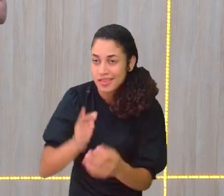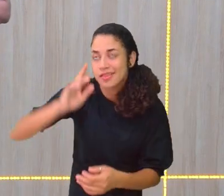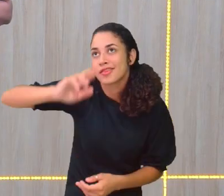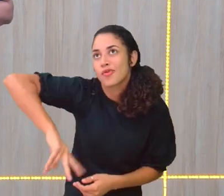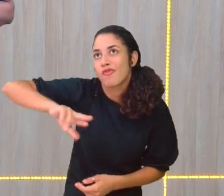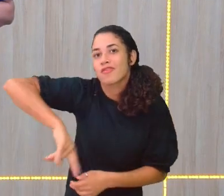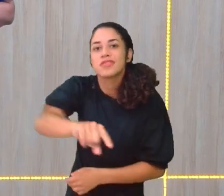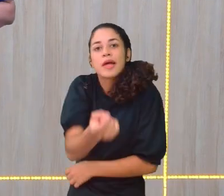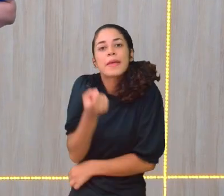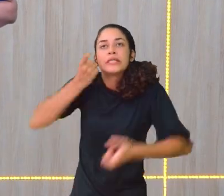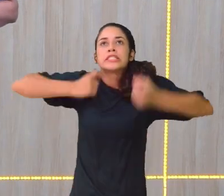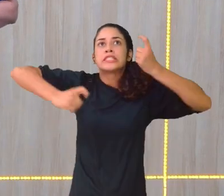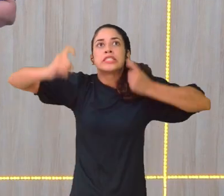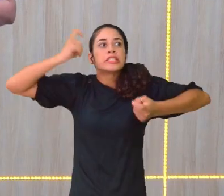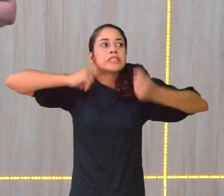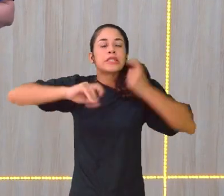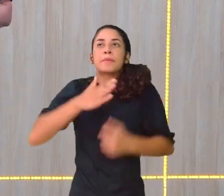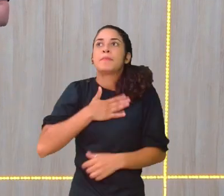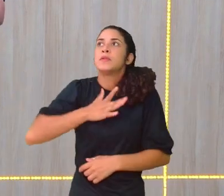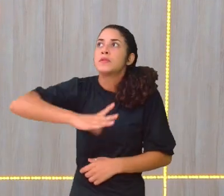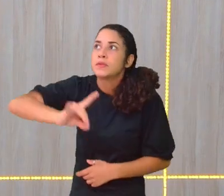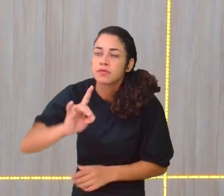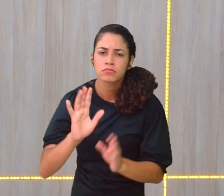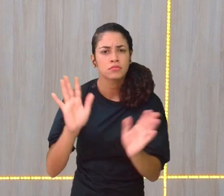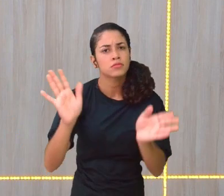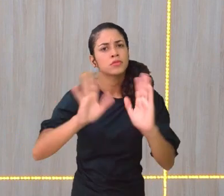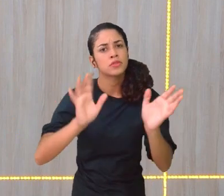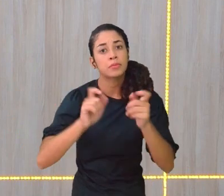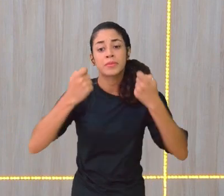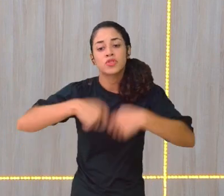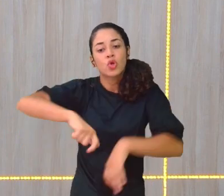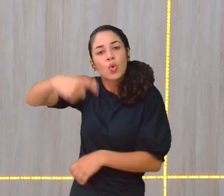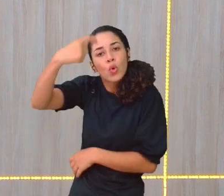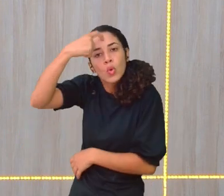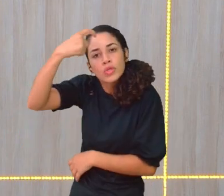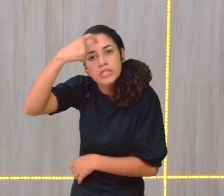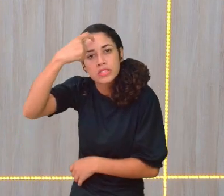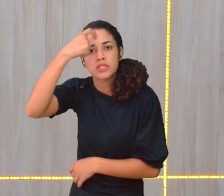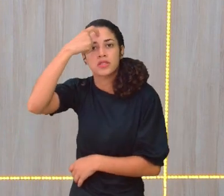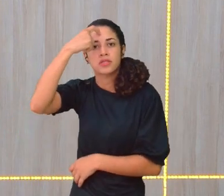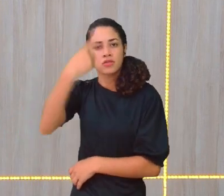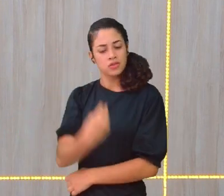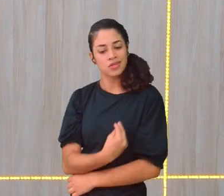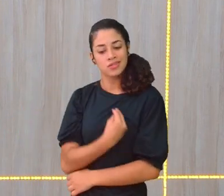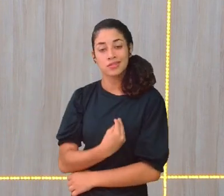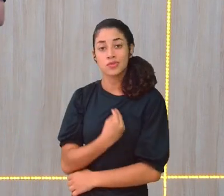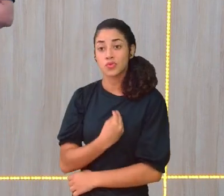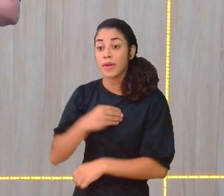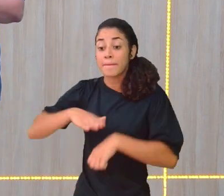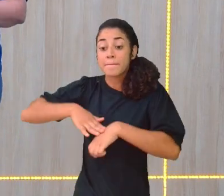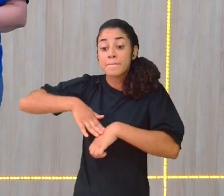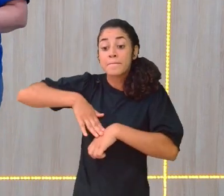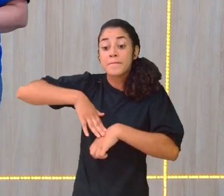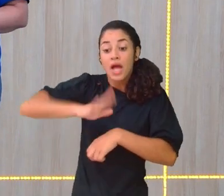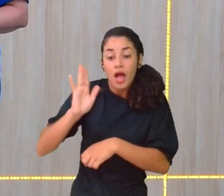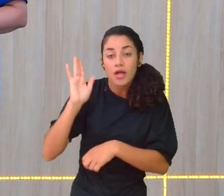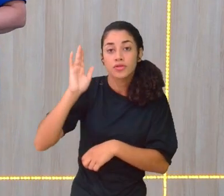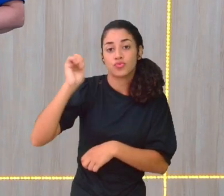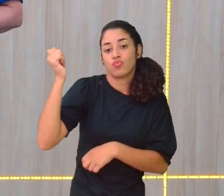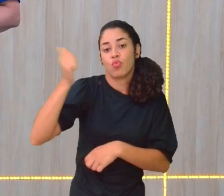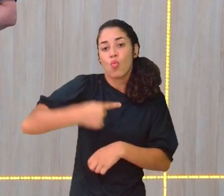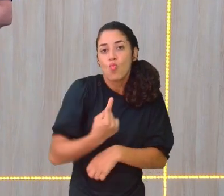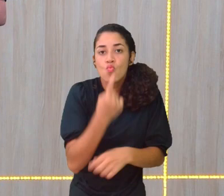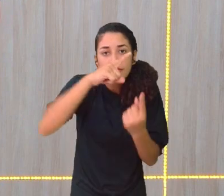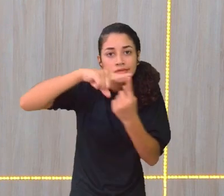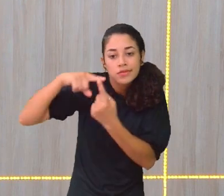assim preocupados, deixar vocês conscientes de que existe mais de um tipo de